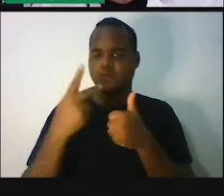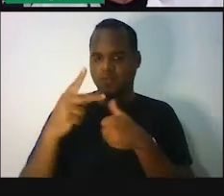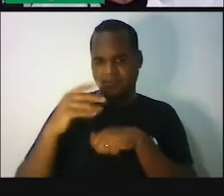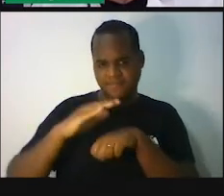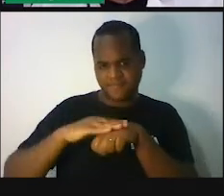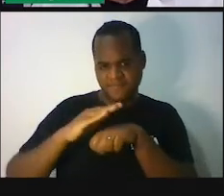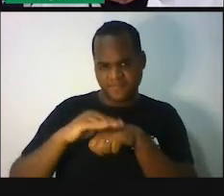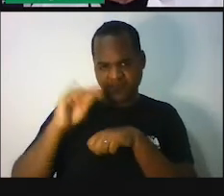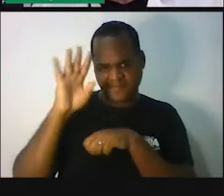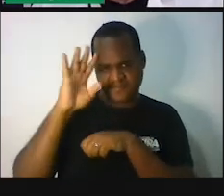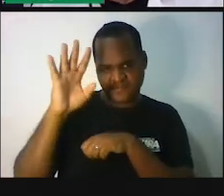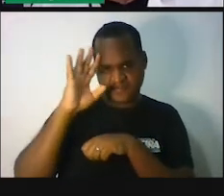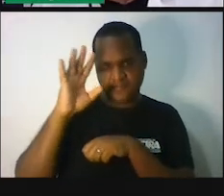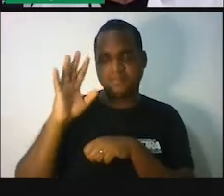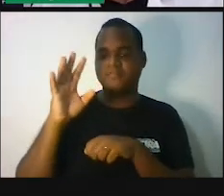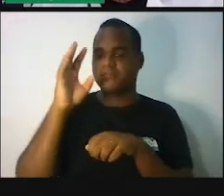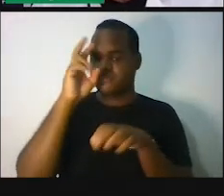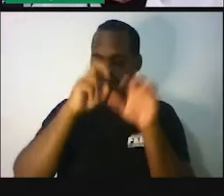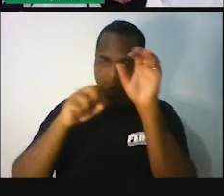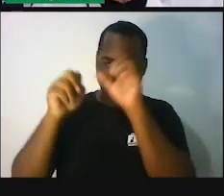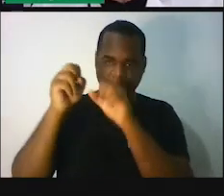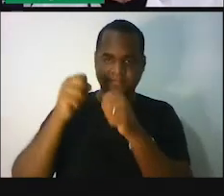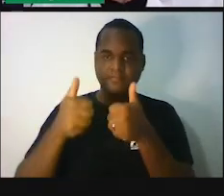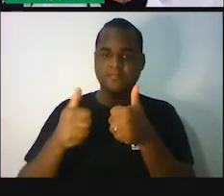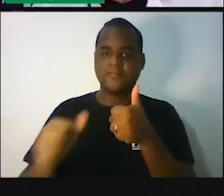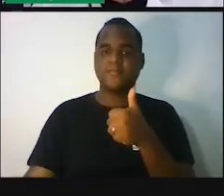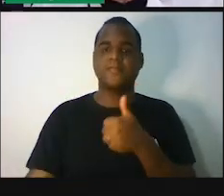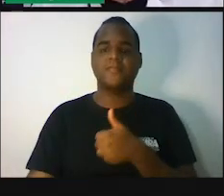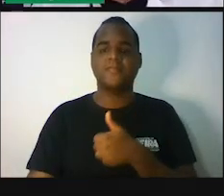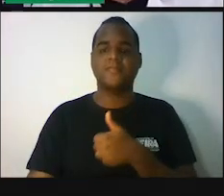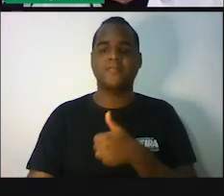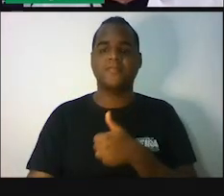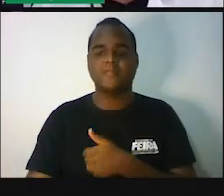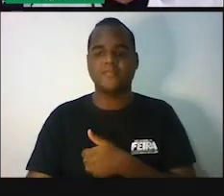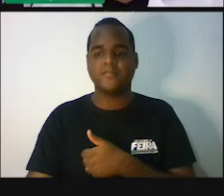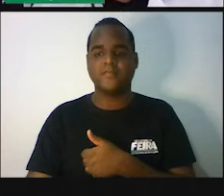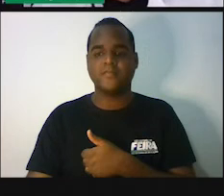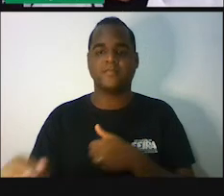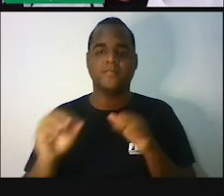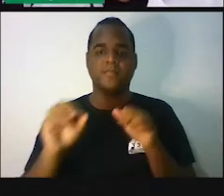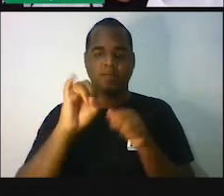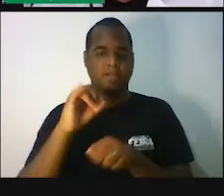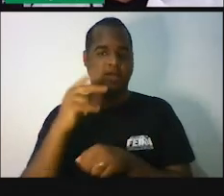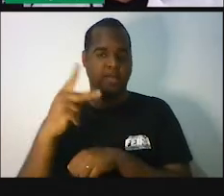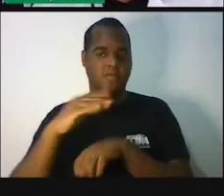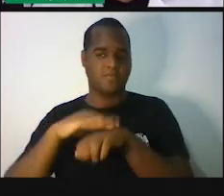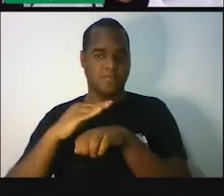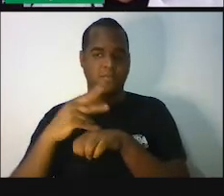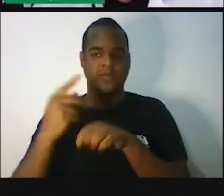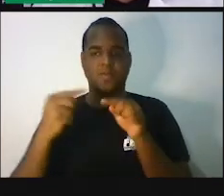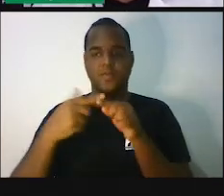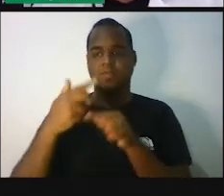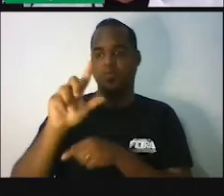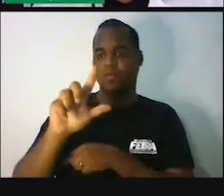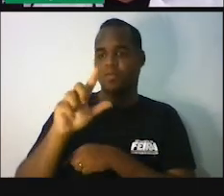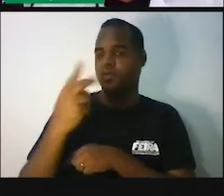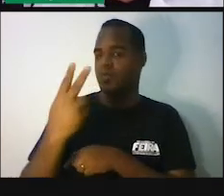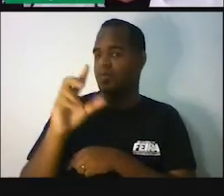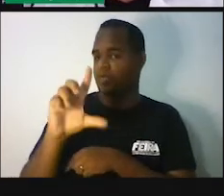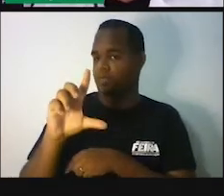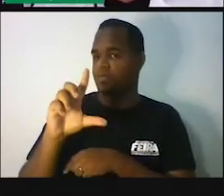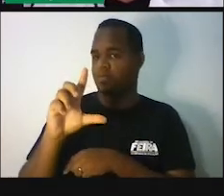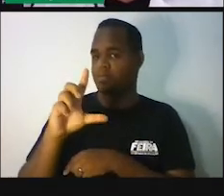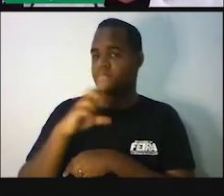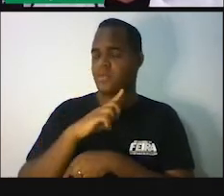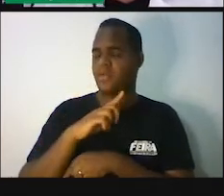raciocinando comigo. E se ela fosse colocar 2 litros?